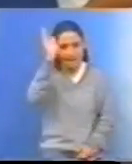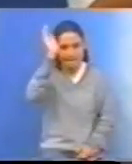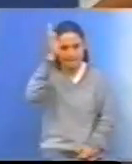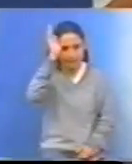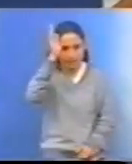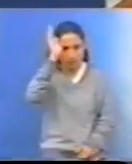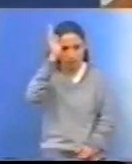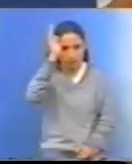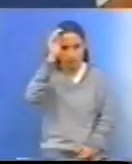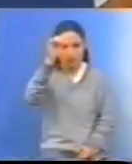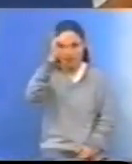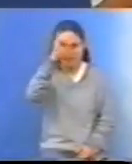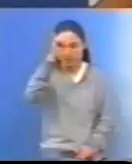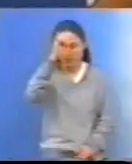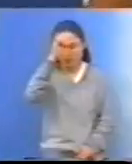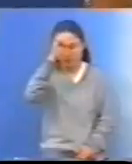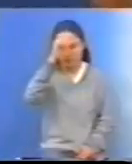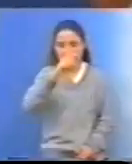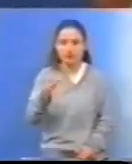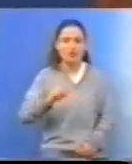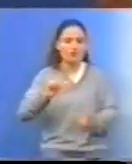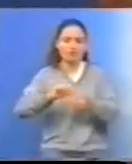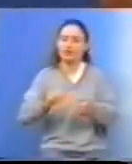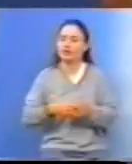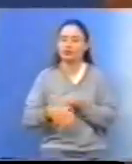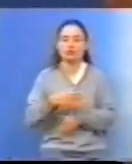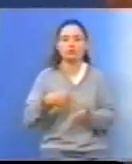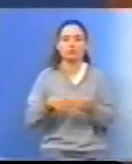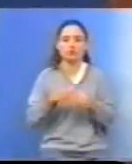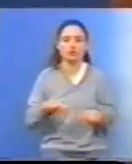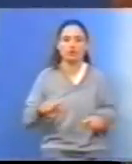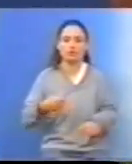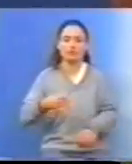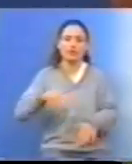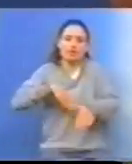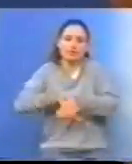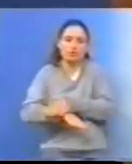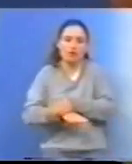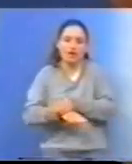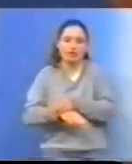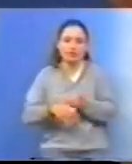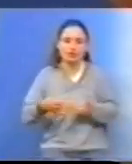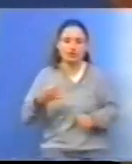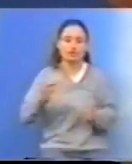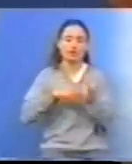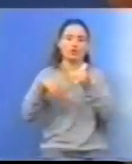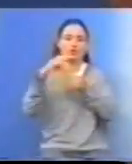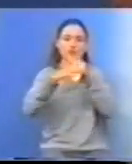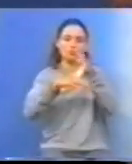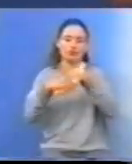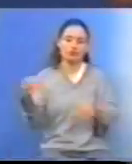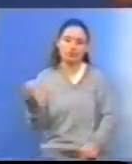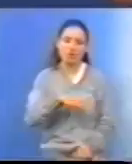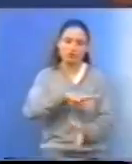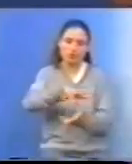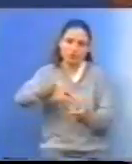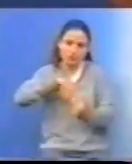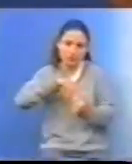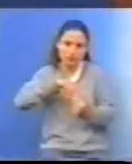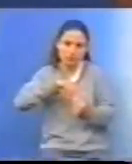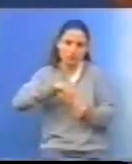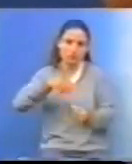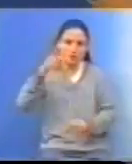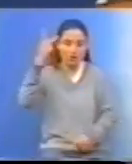atinge concretamente tudo isso, a gente está brincando de construir uma nova geração. Sem